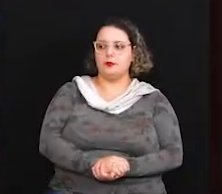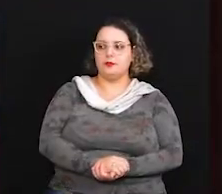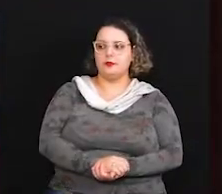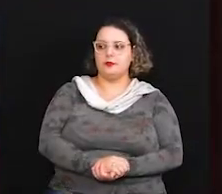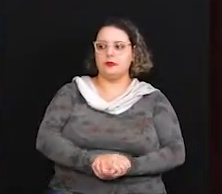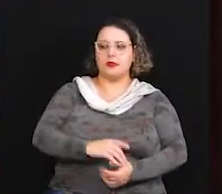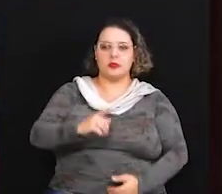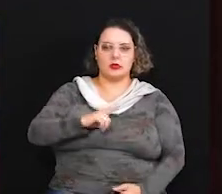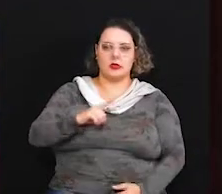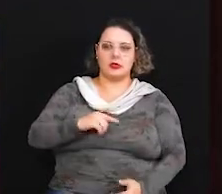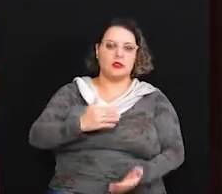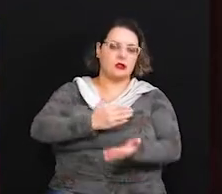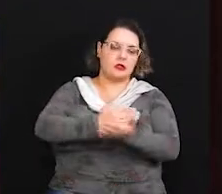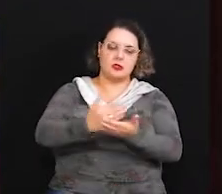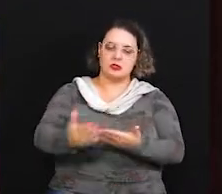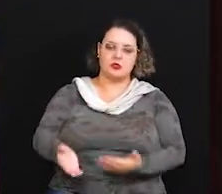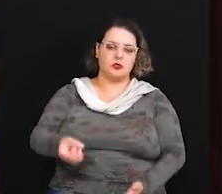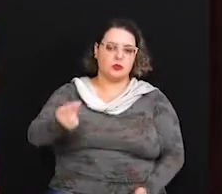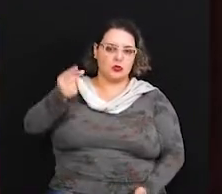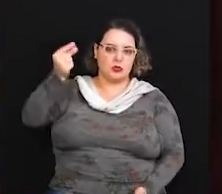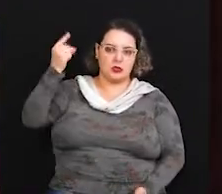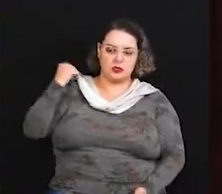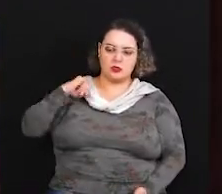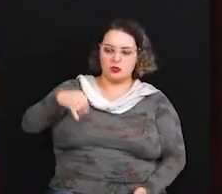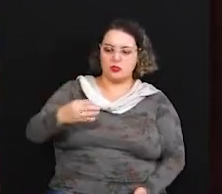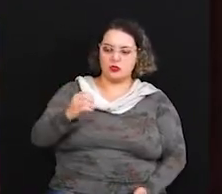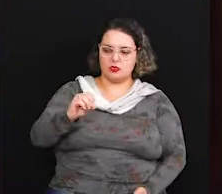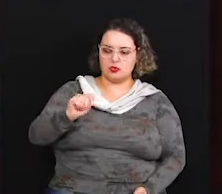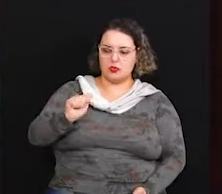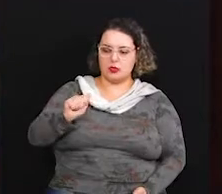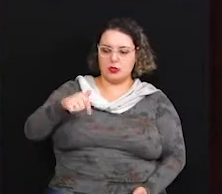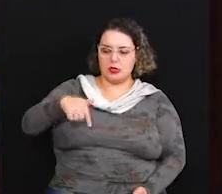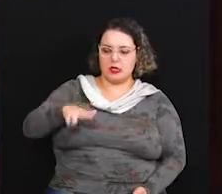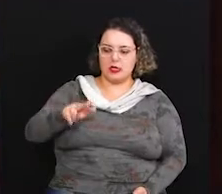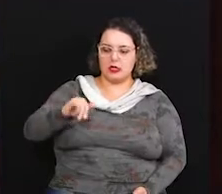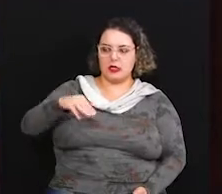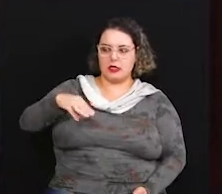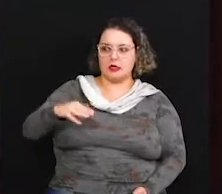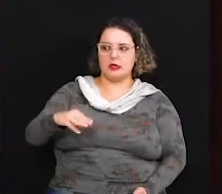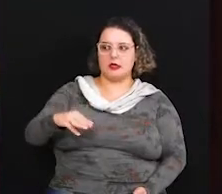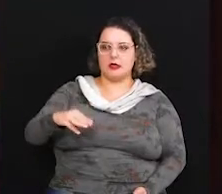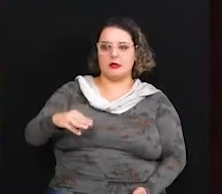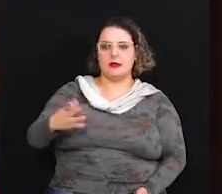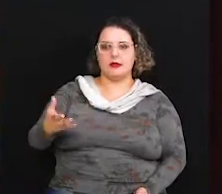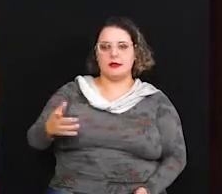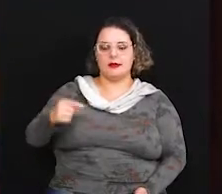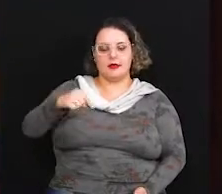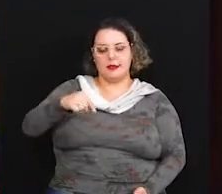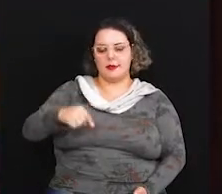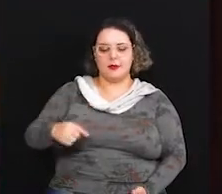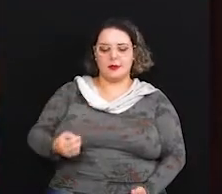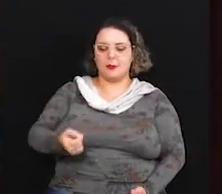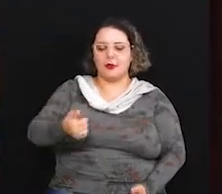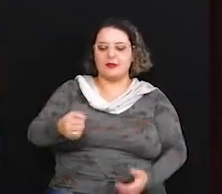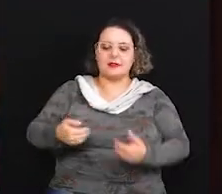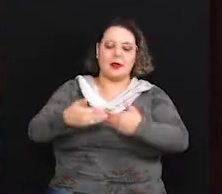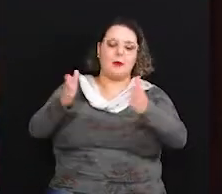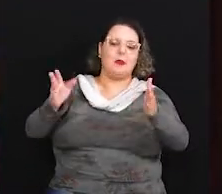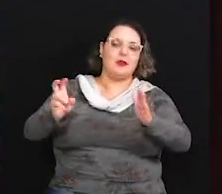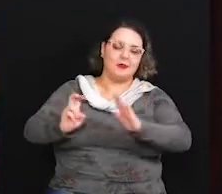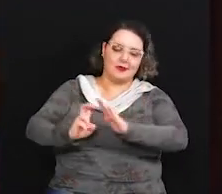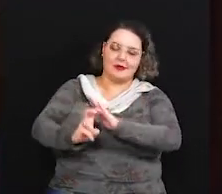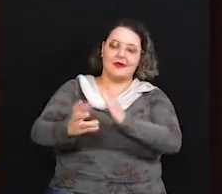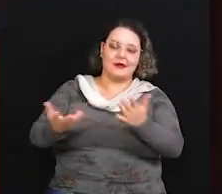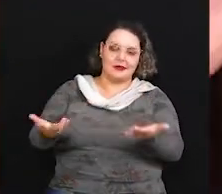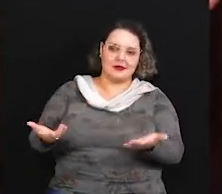Mas tem gente aqui que está desde o início, né? O seu Joaquim, que é o decano da creche, ele está aqui desde o